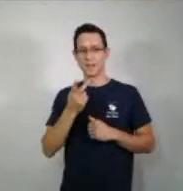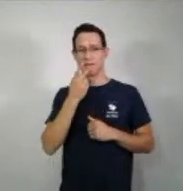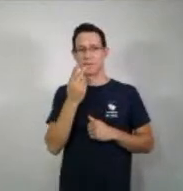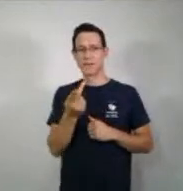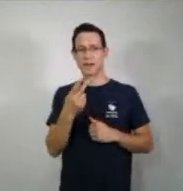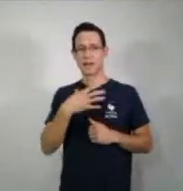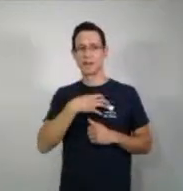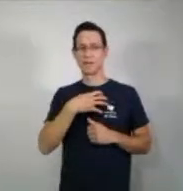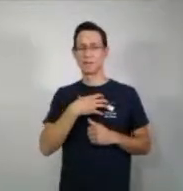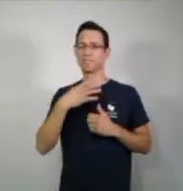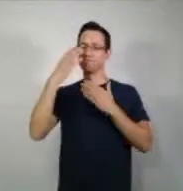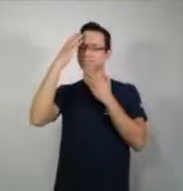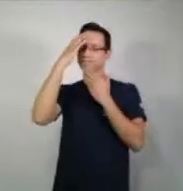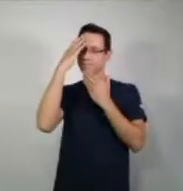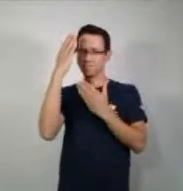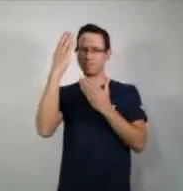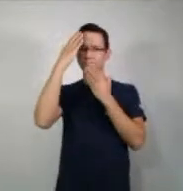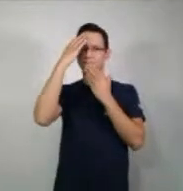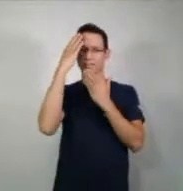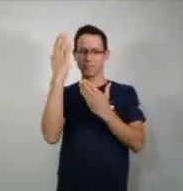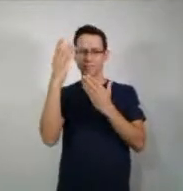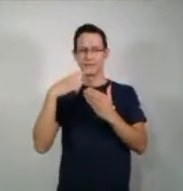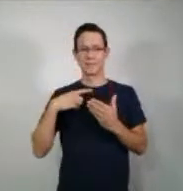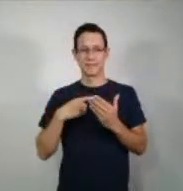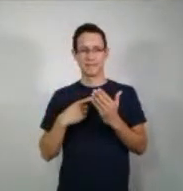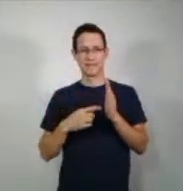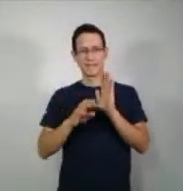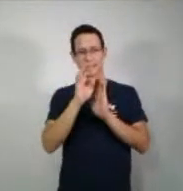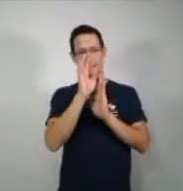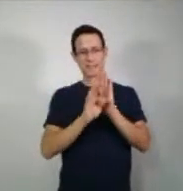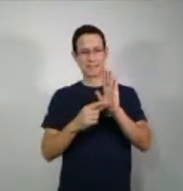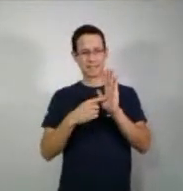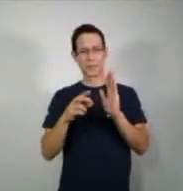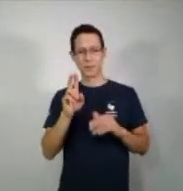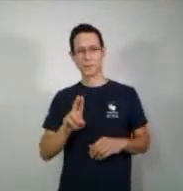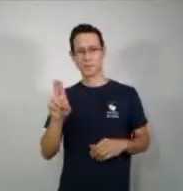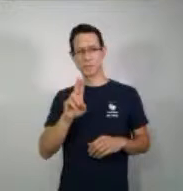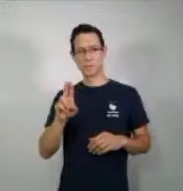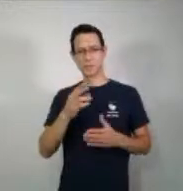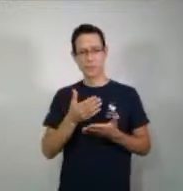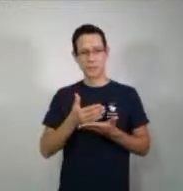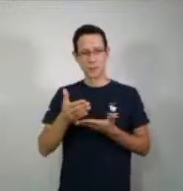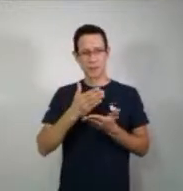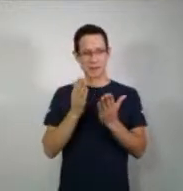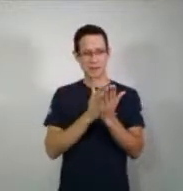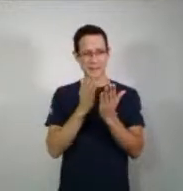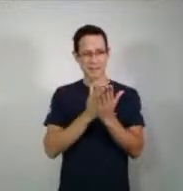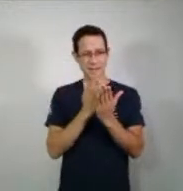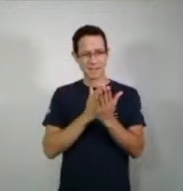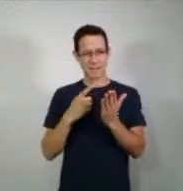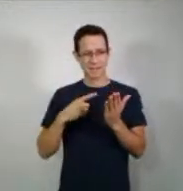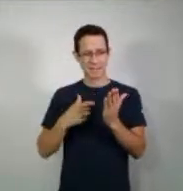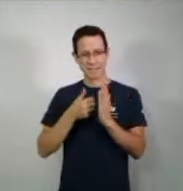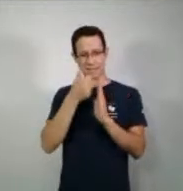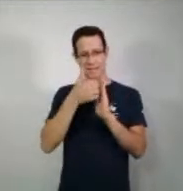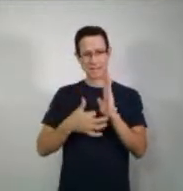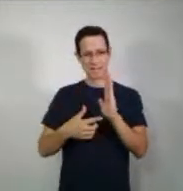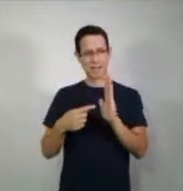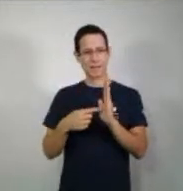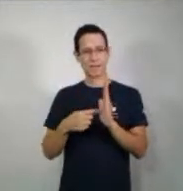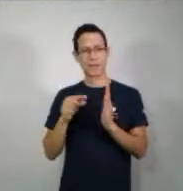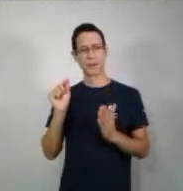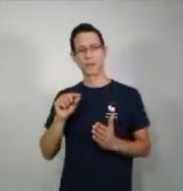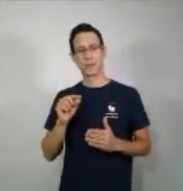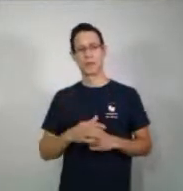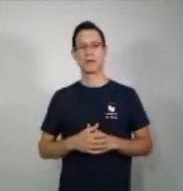fica muito agradecido. Até um textinho que eu usei exatamente no começo do livro, é, que ele fala que